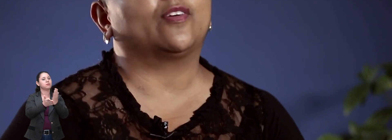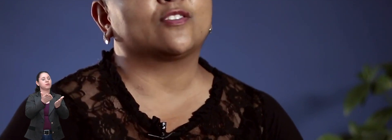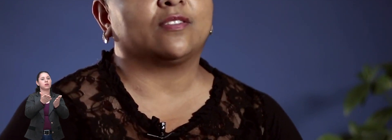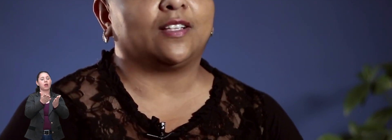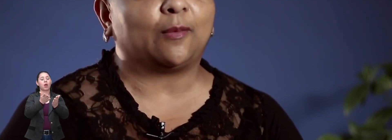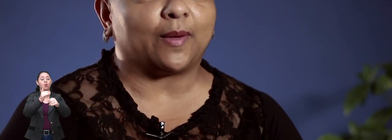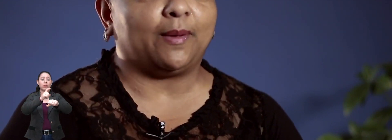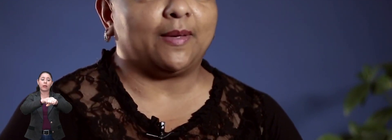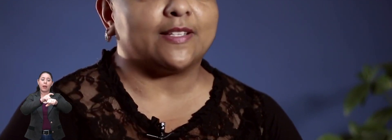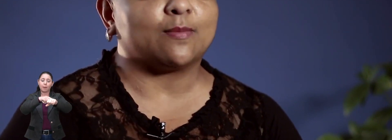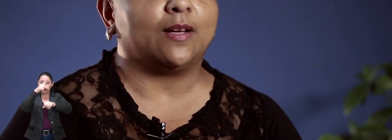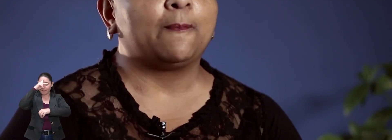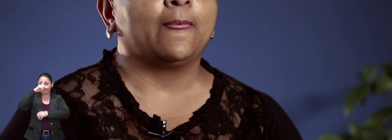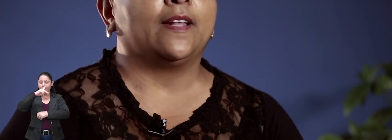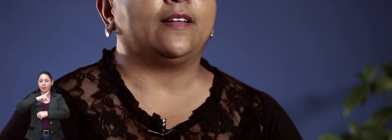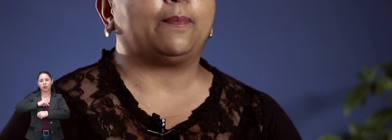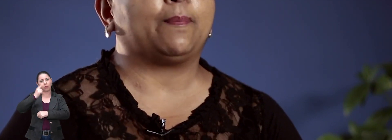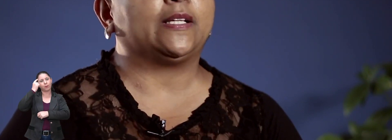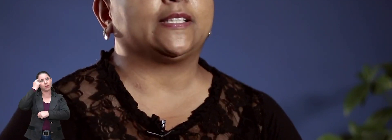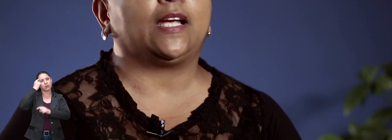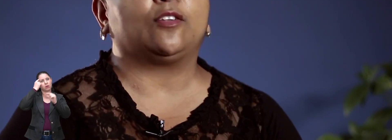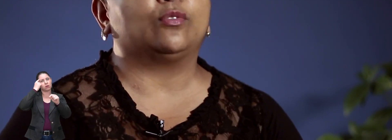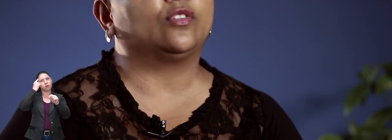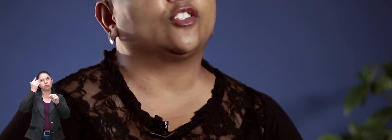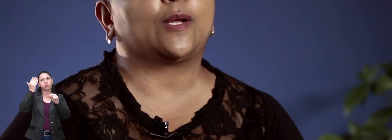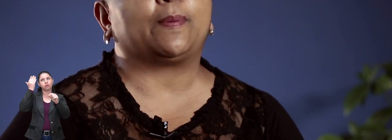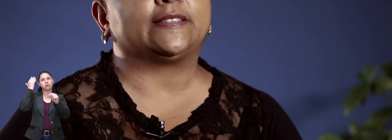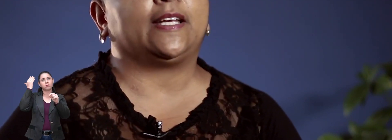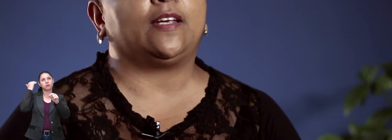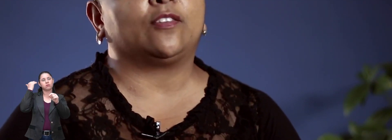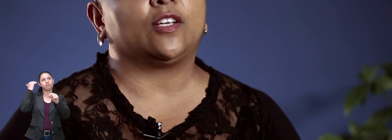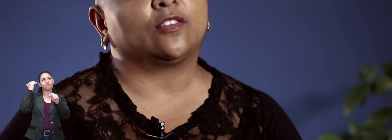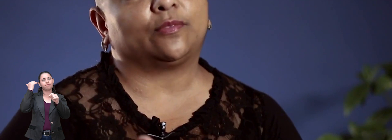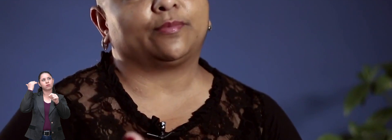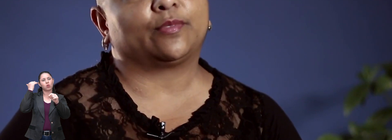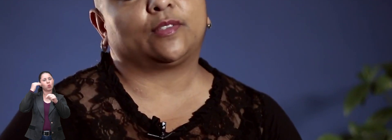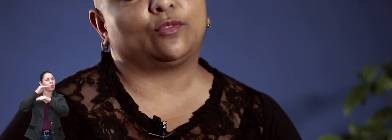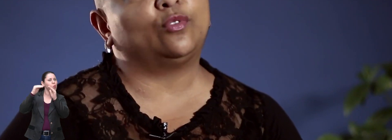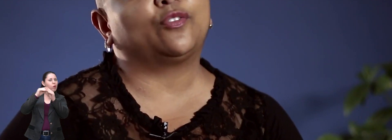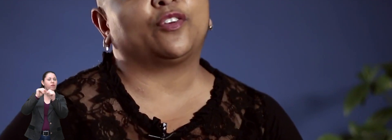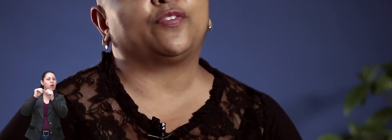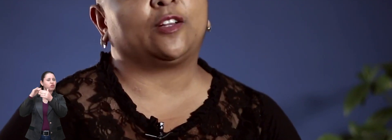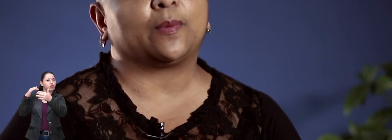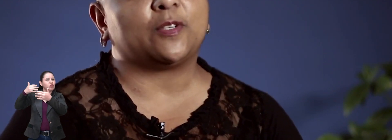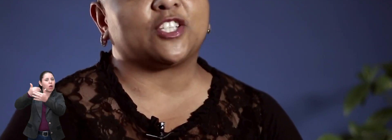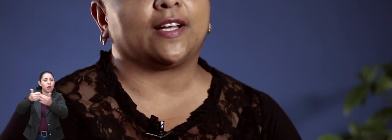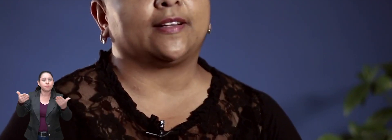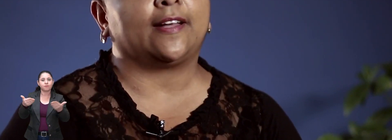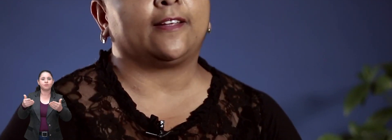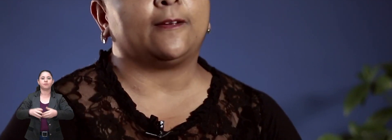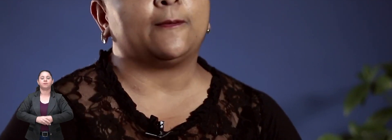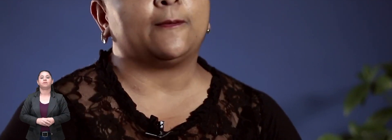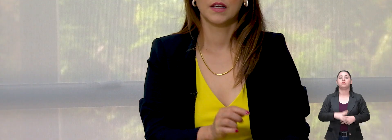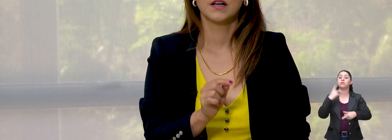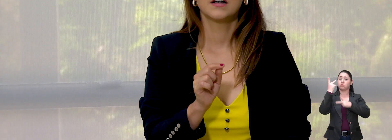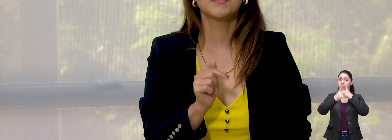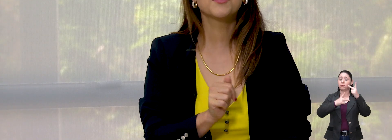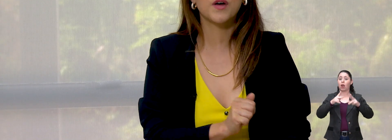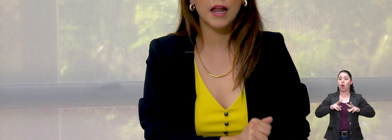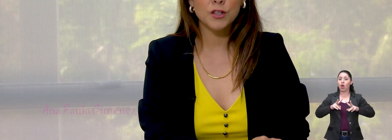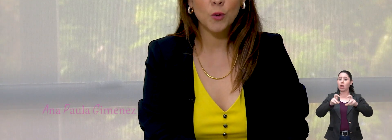é um tempo que eu estou dando para mim mesma, para pensar em tudo que eu já passei, tudo que foi feito para me chegar até aqui.